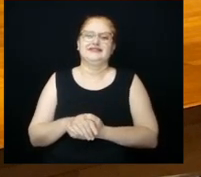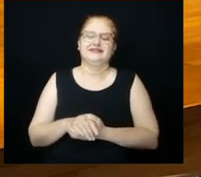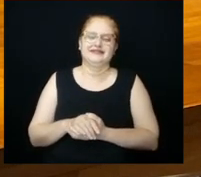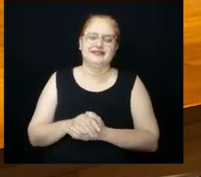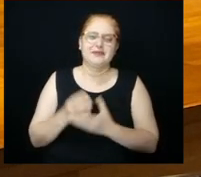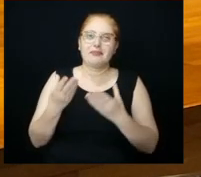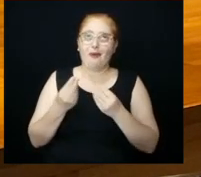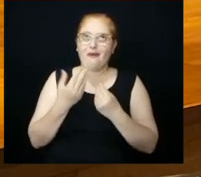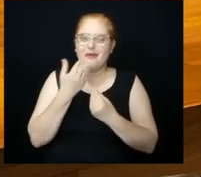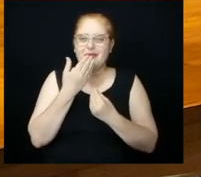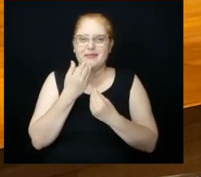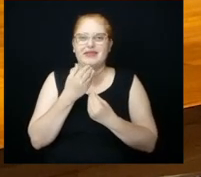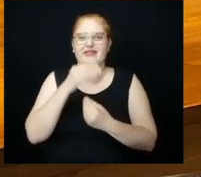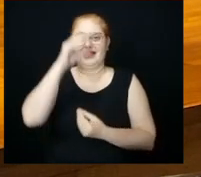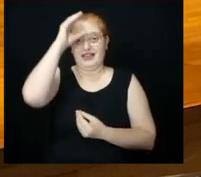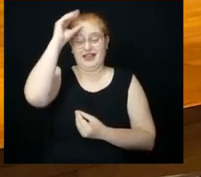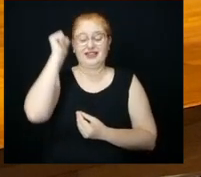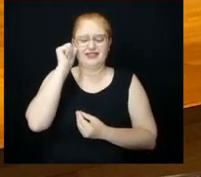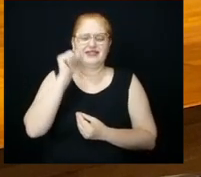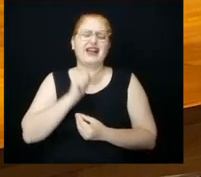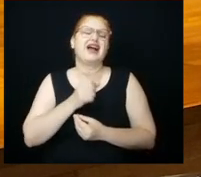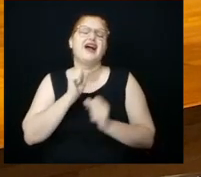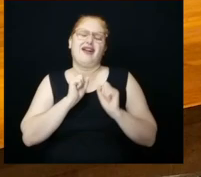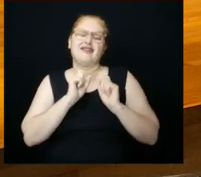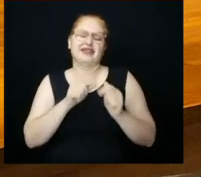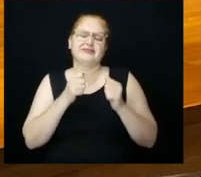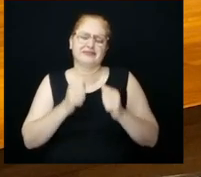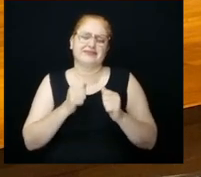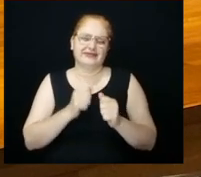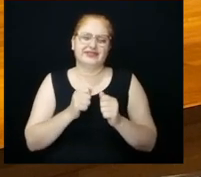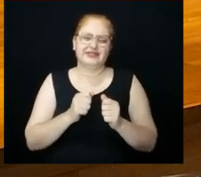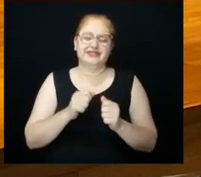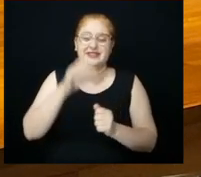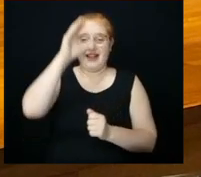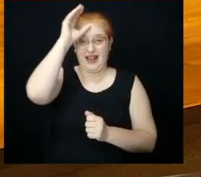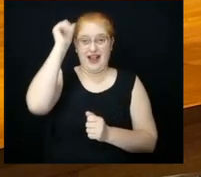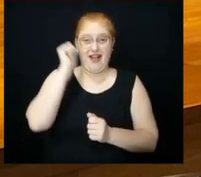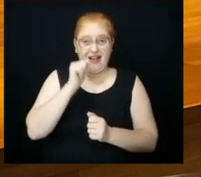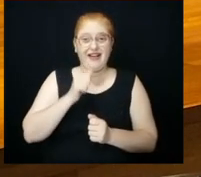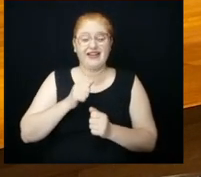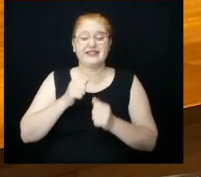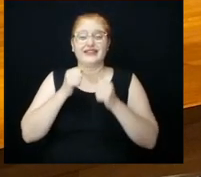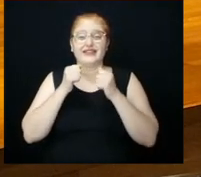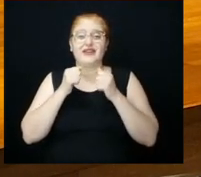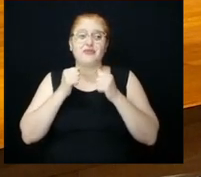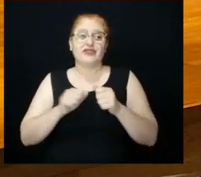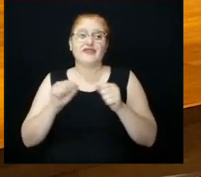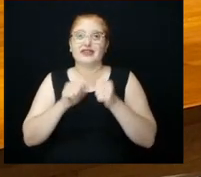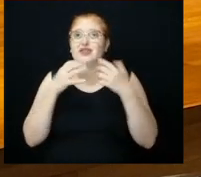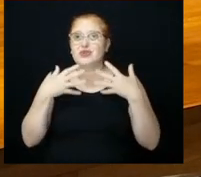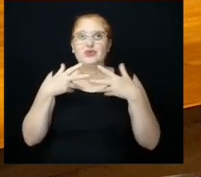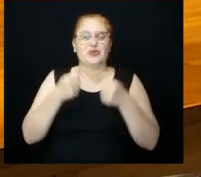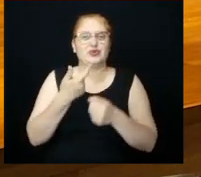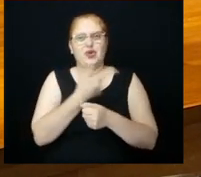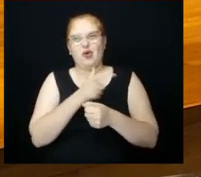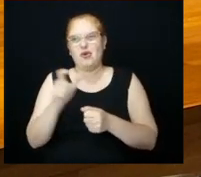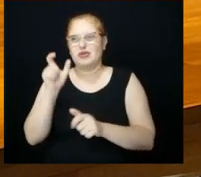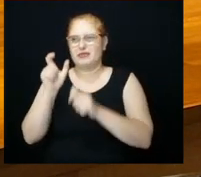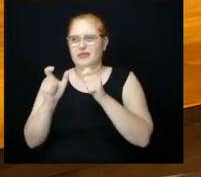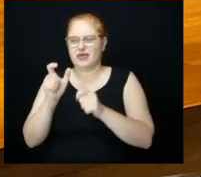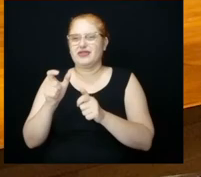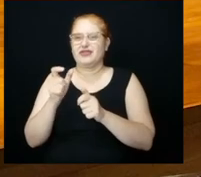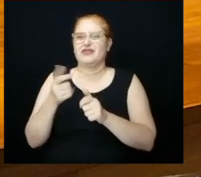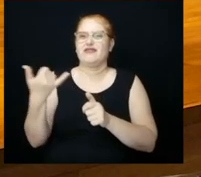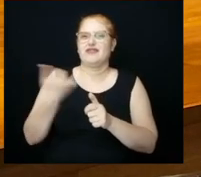precisavam. E a tia Rosa deixava. A tia Rosa deixava-me fazer tudo. Outros mais velhos diziam que a tia Rosa